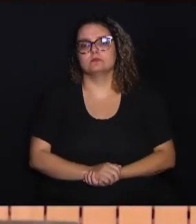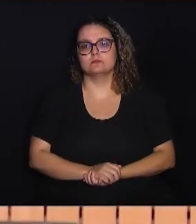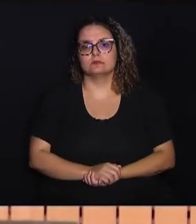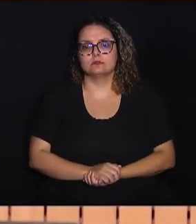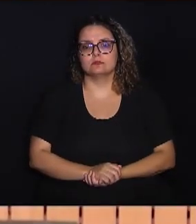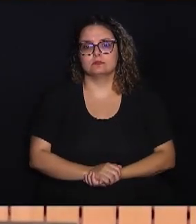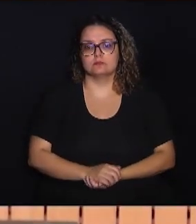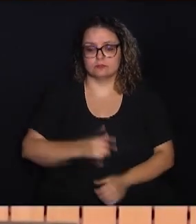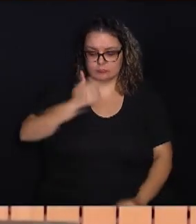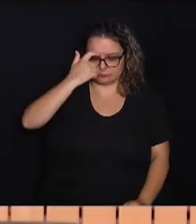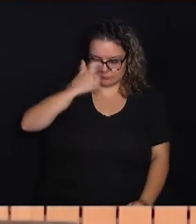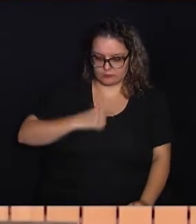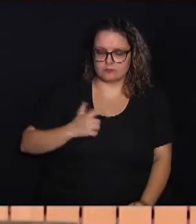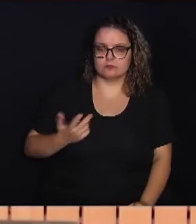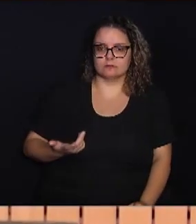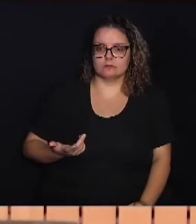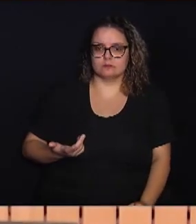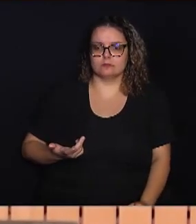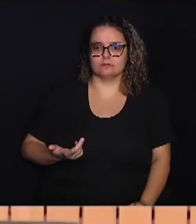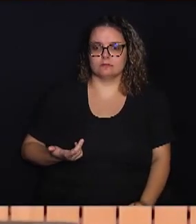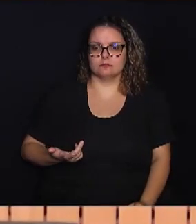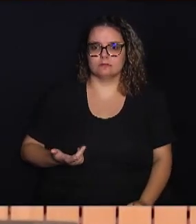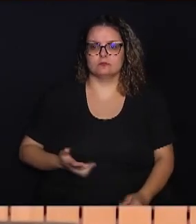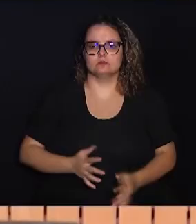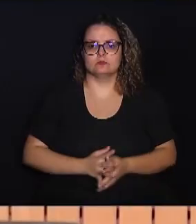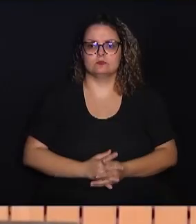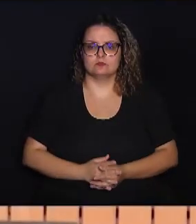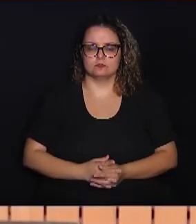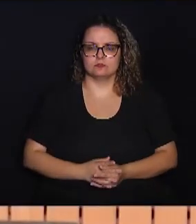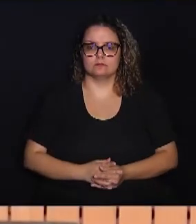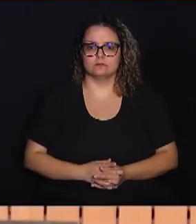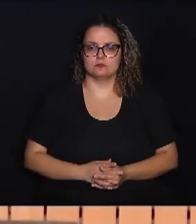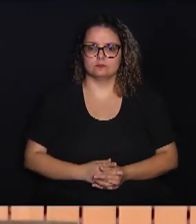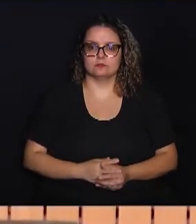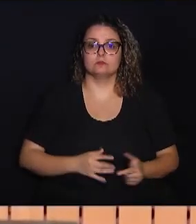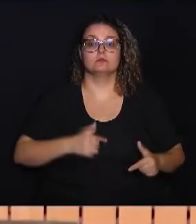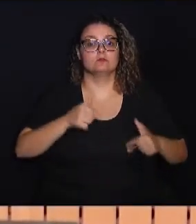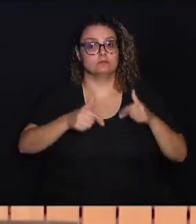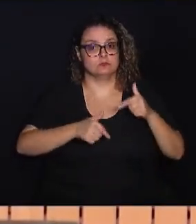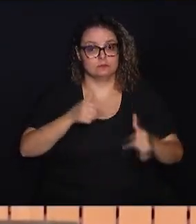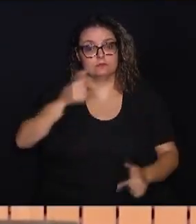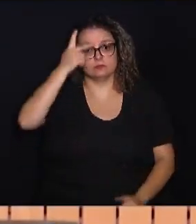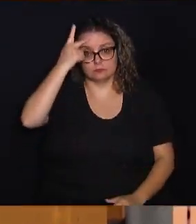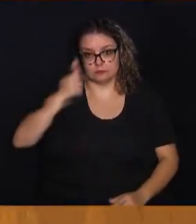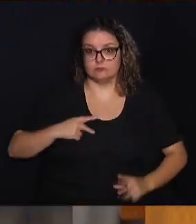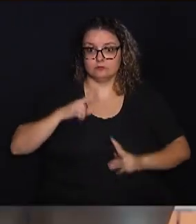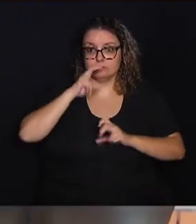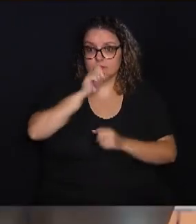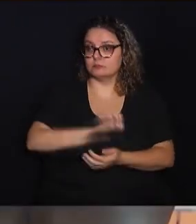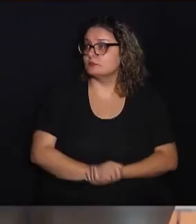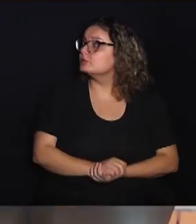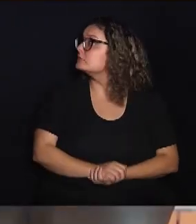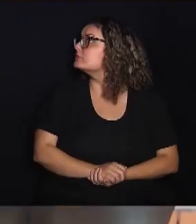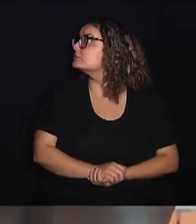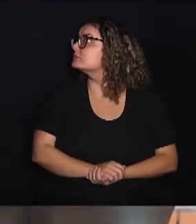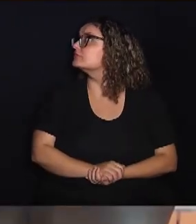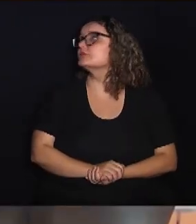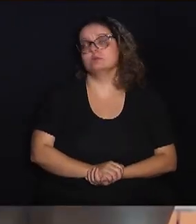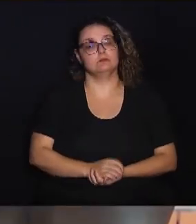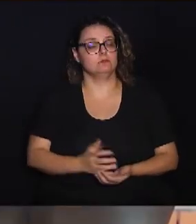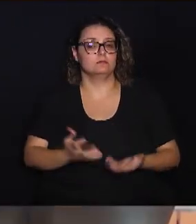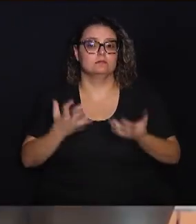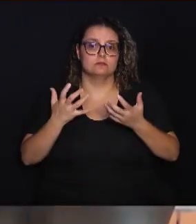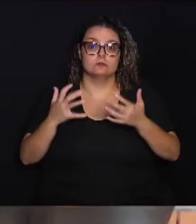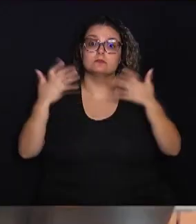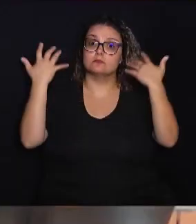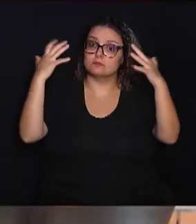esse vereador que eh trabalhou com a própria força eu quero também parabenizar